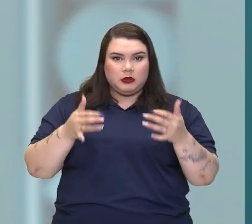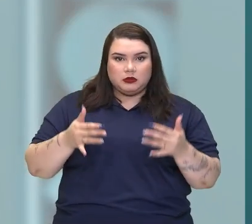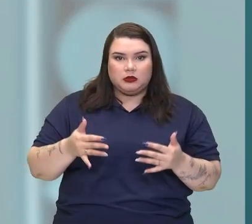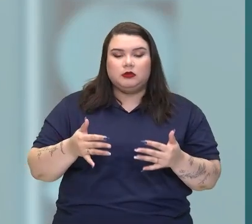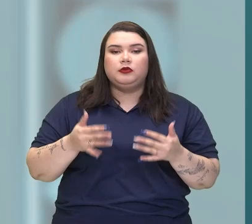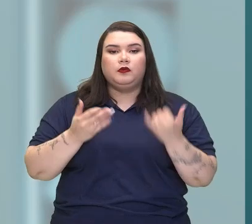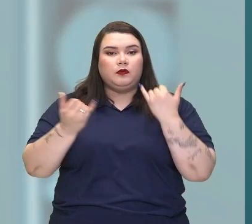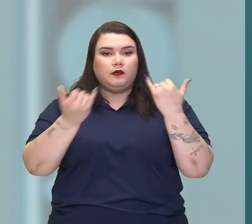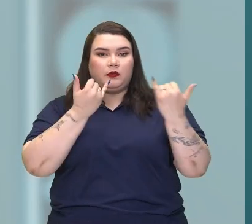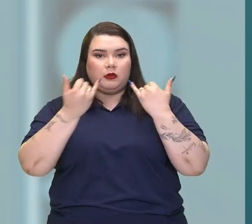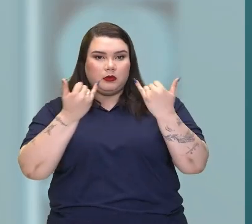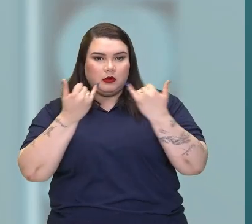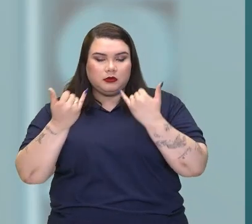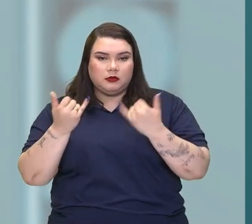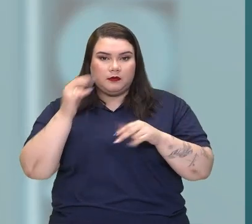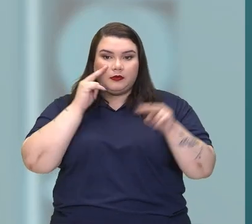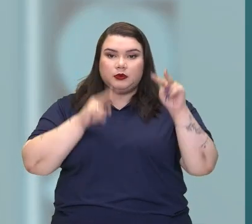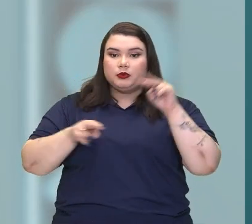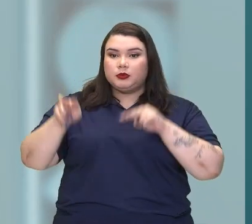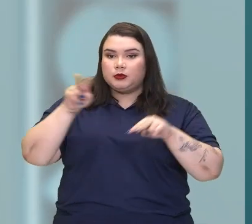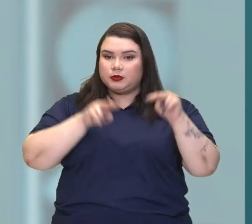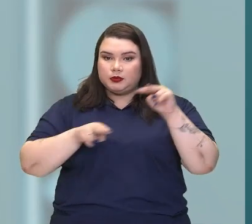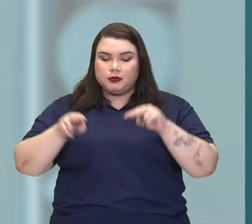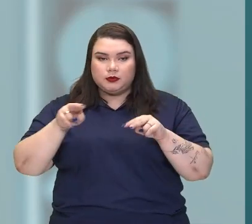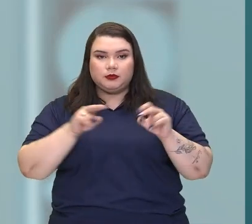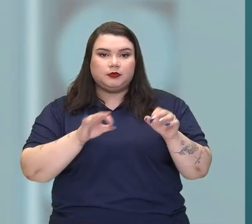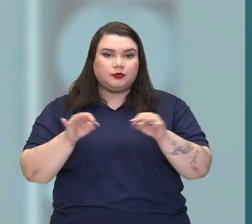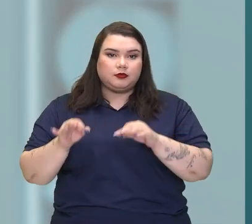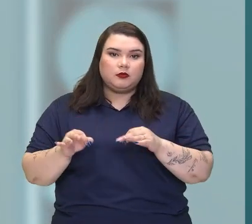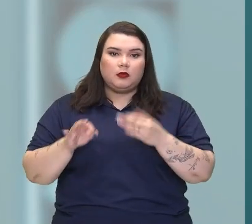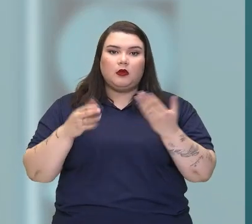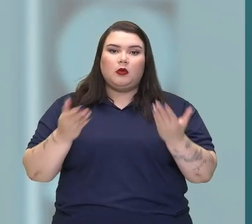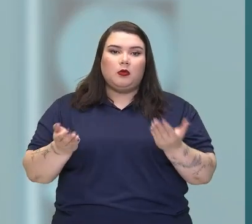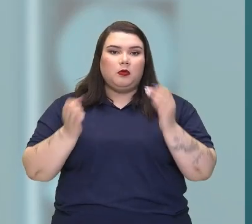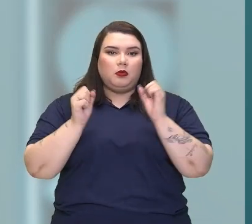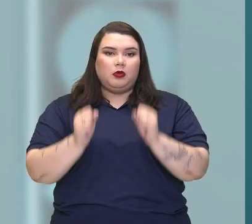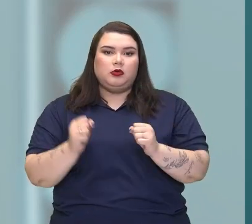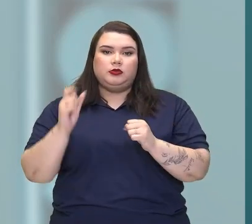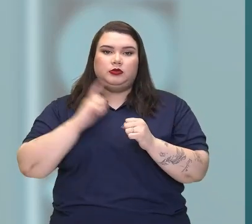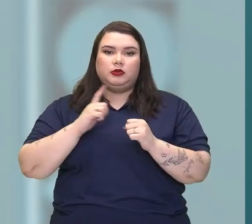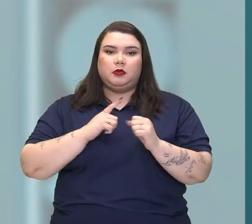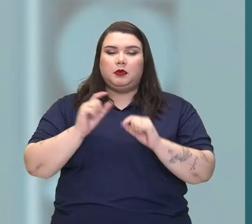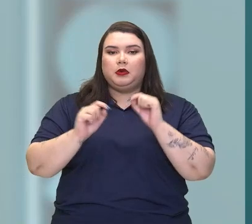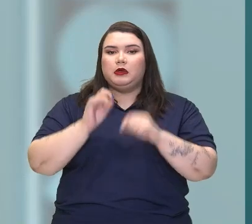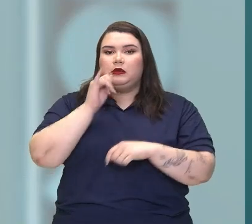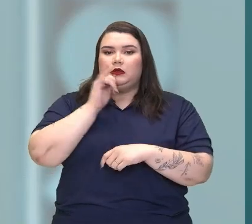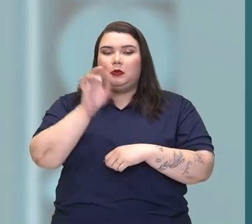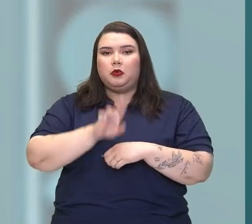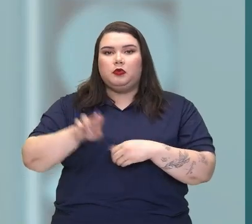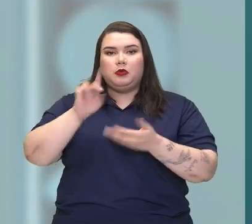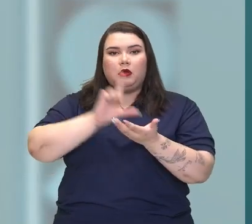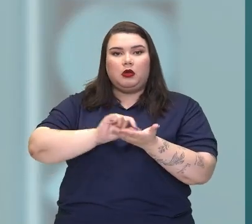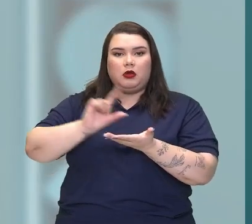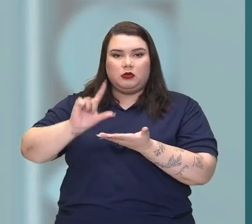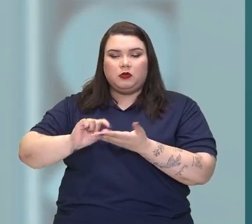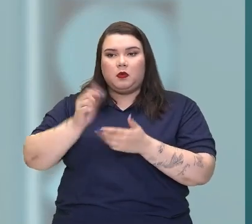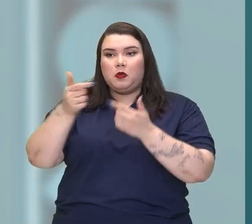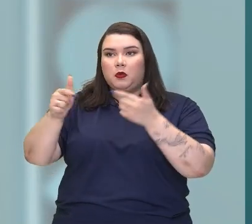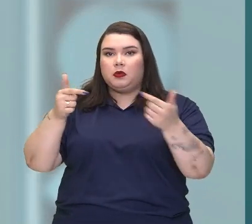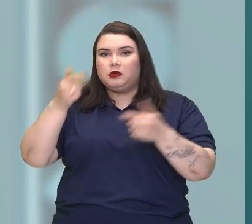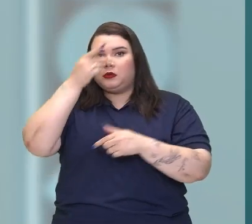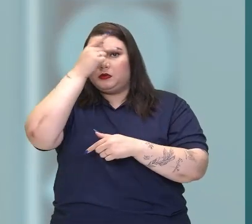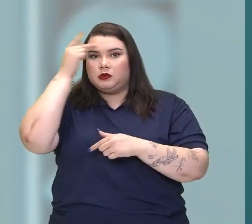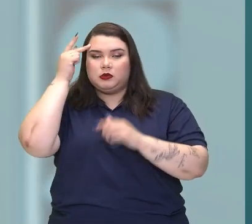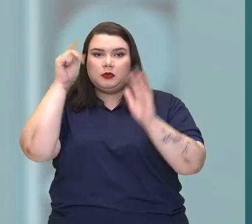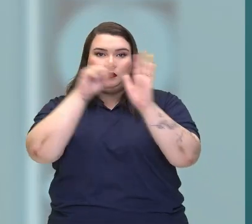essas informações visuais que ele traz, quanto pode ser através de artigos, por exemplo. Outras pessoas também pesquisaram outros